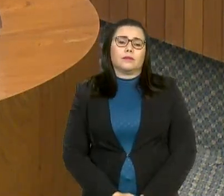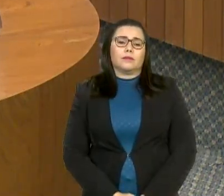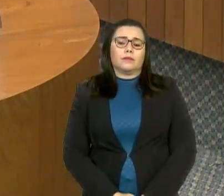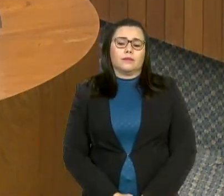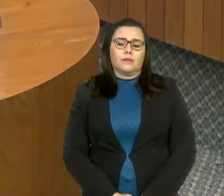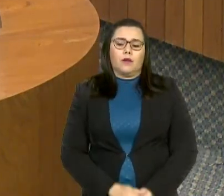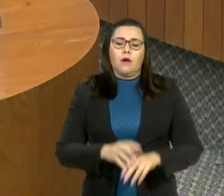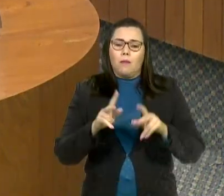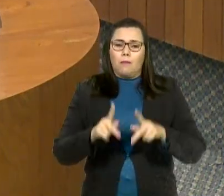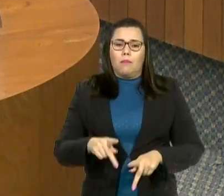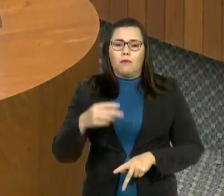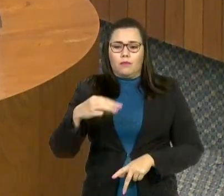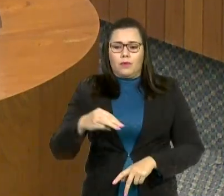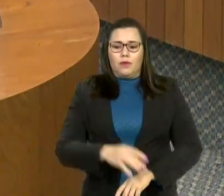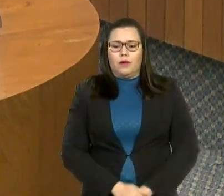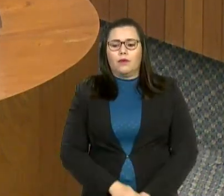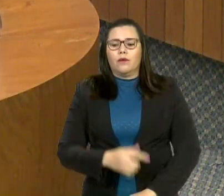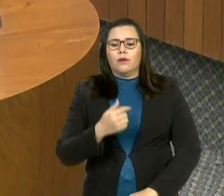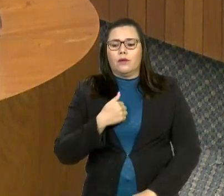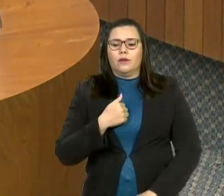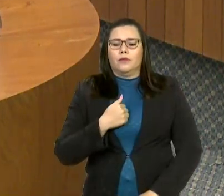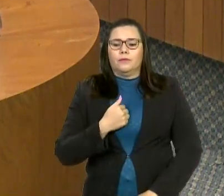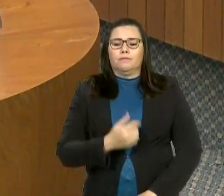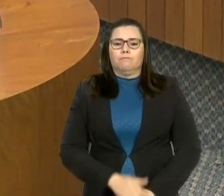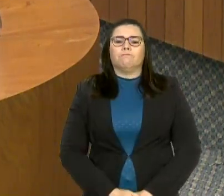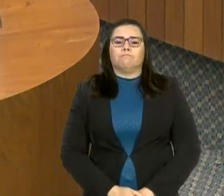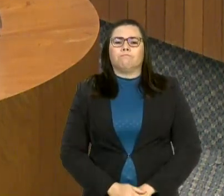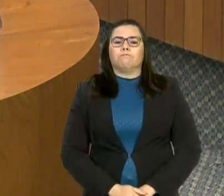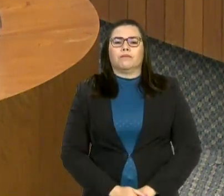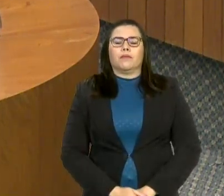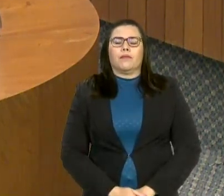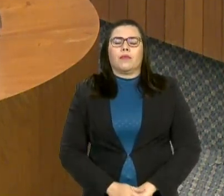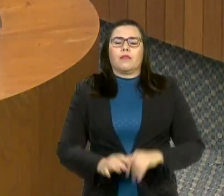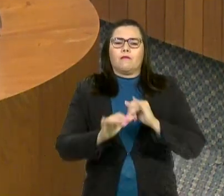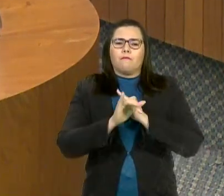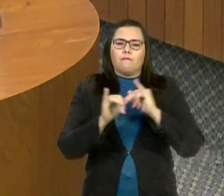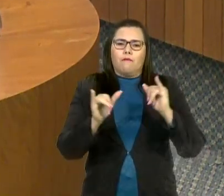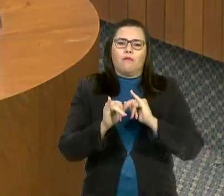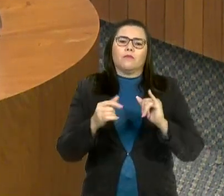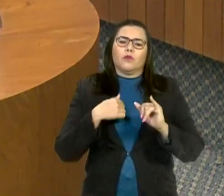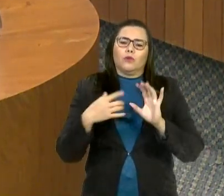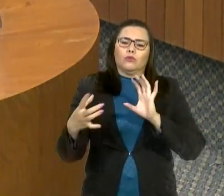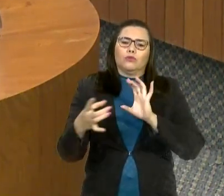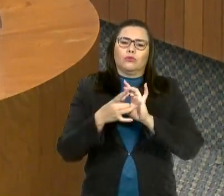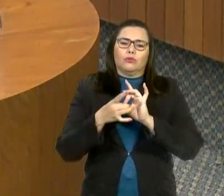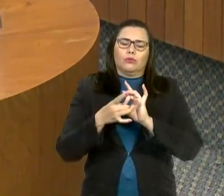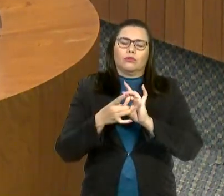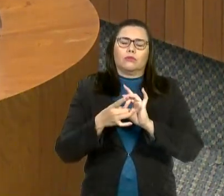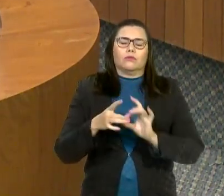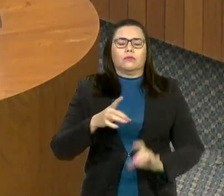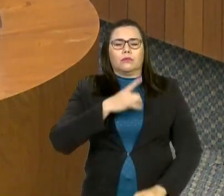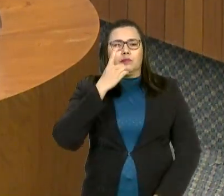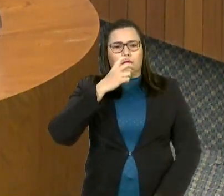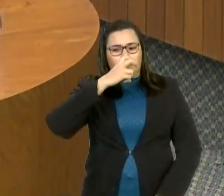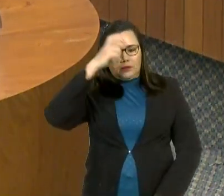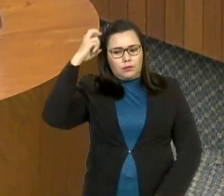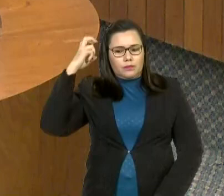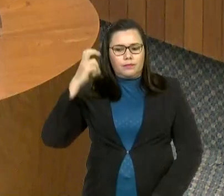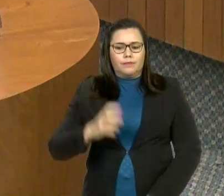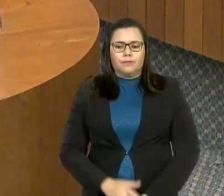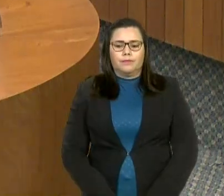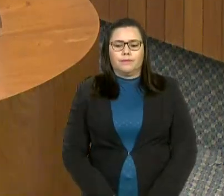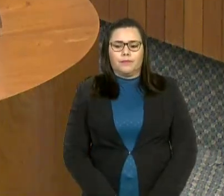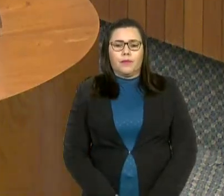fala me solidarizando ao deputado Neto Evangelista pela fala que ele proferiu agora há pouco. Realmente é absurda e